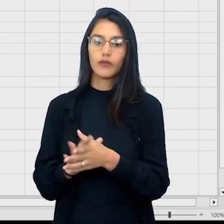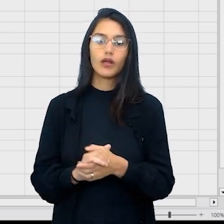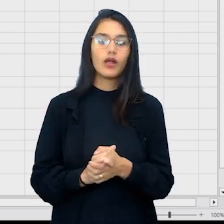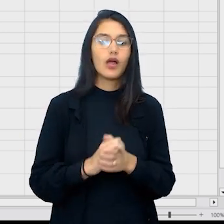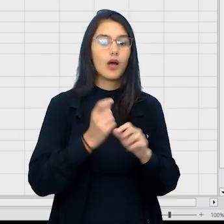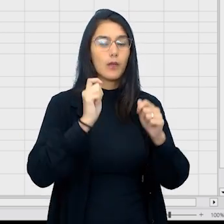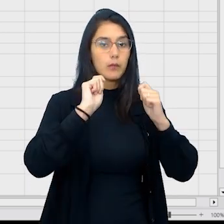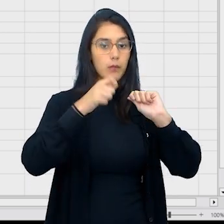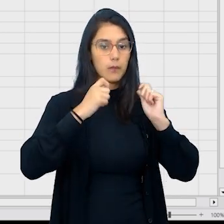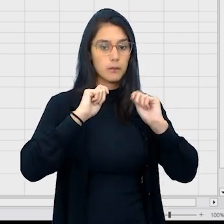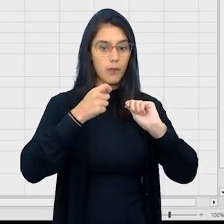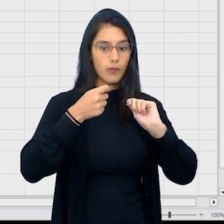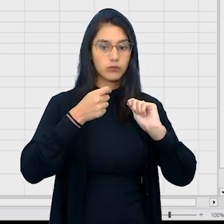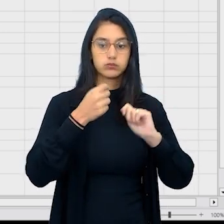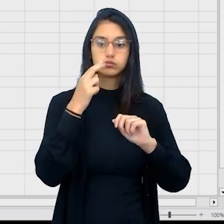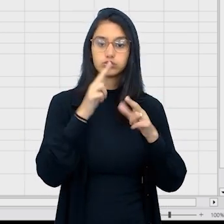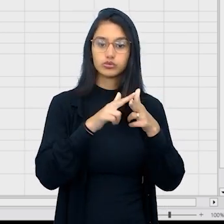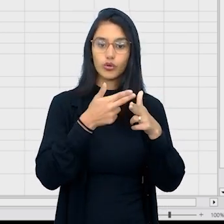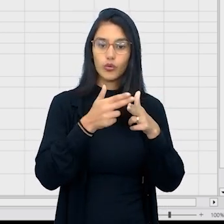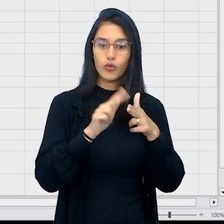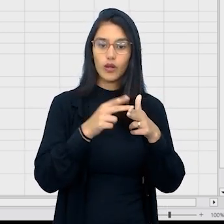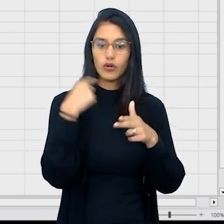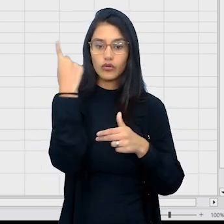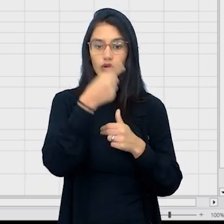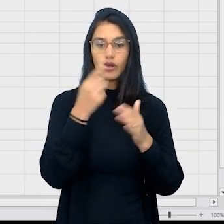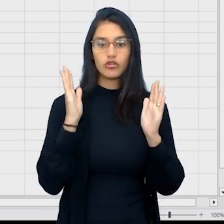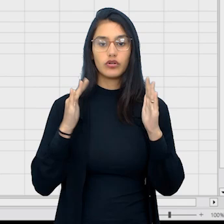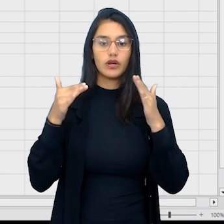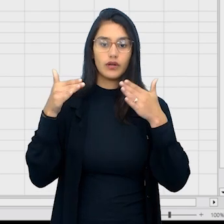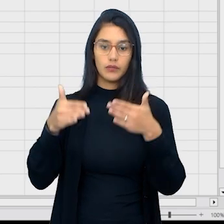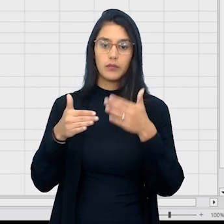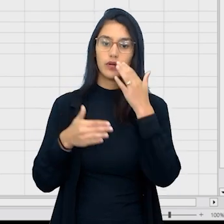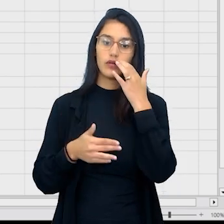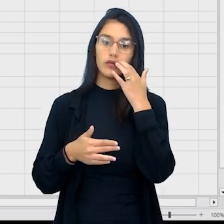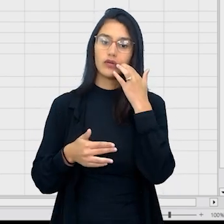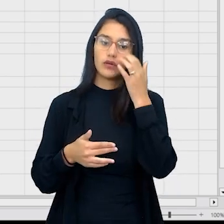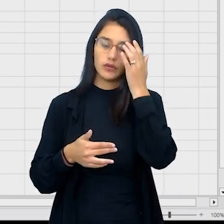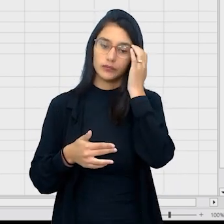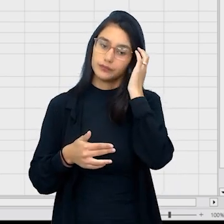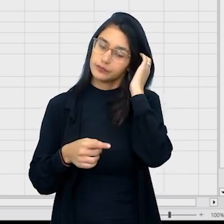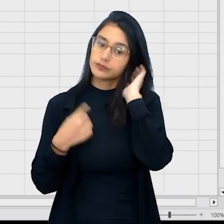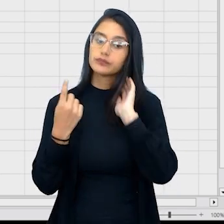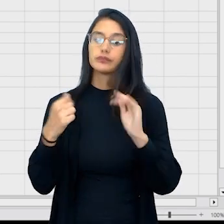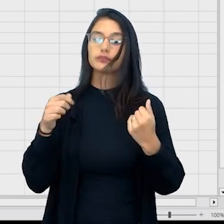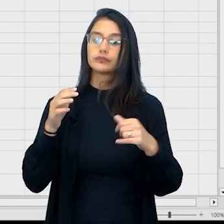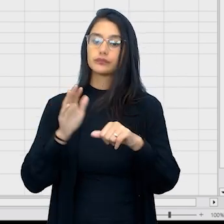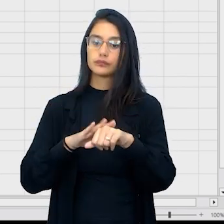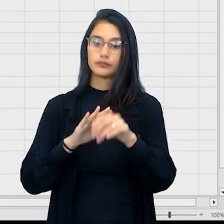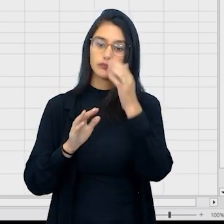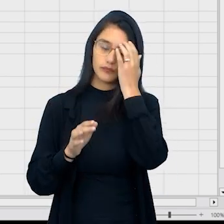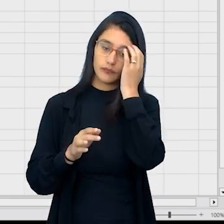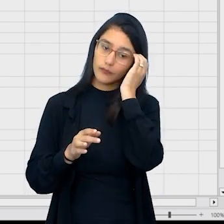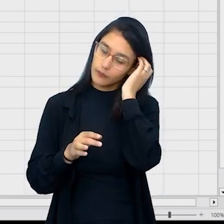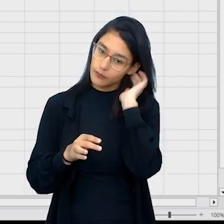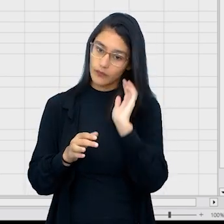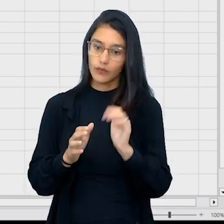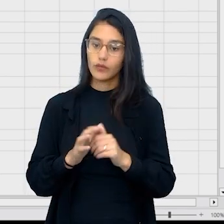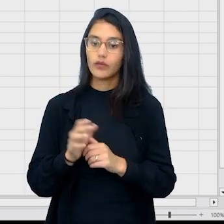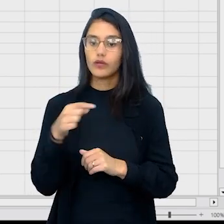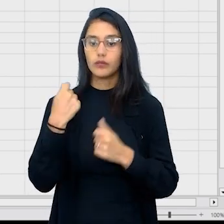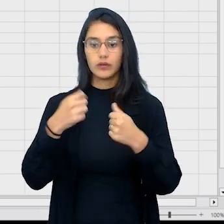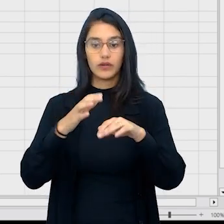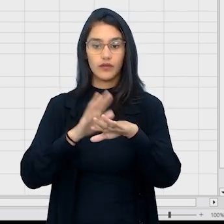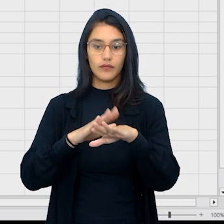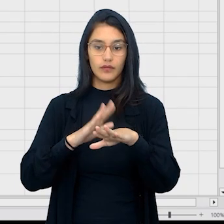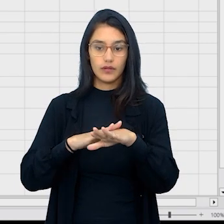e horas, grandezas diretamente proporcionais. E tá aí. Então, a gente tem que fazer, né, como que a gente vai ter que